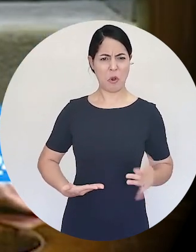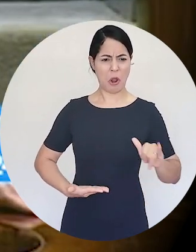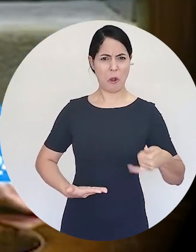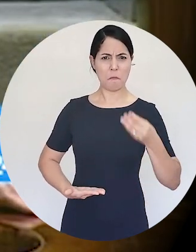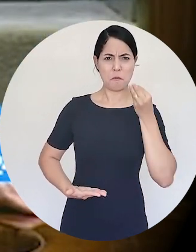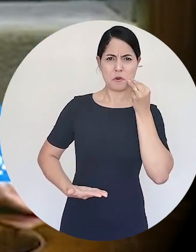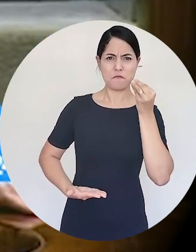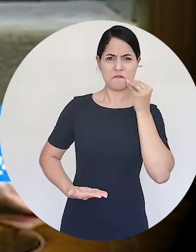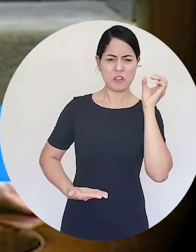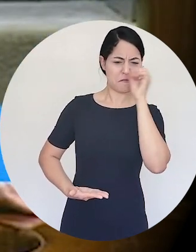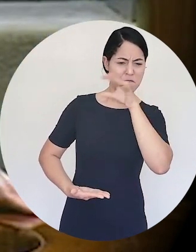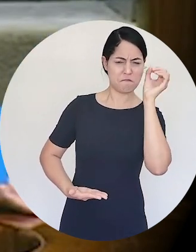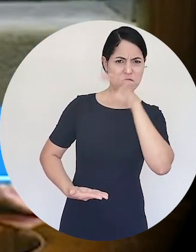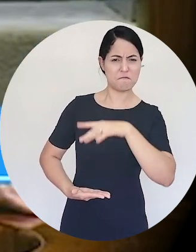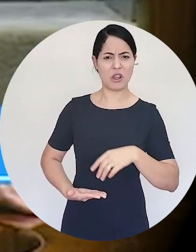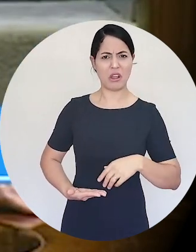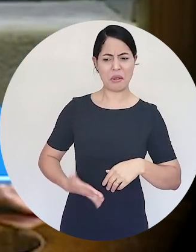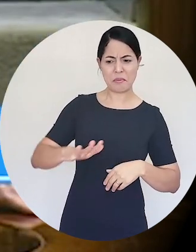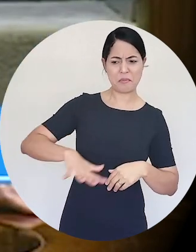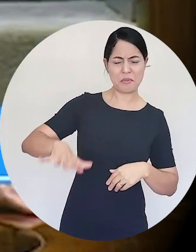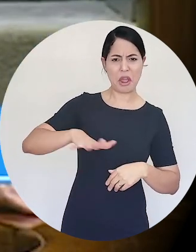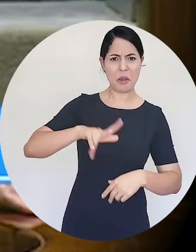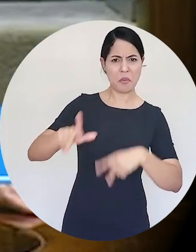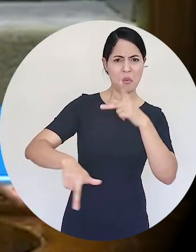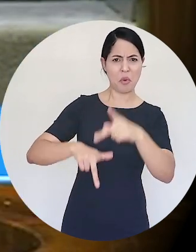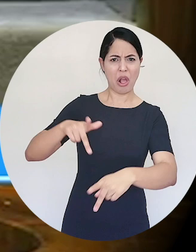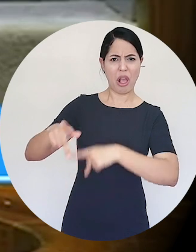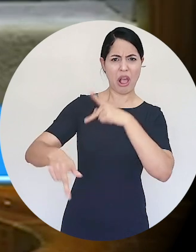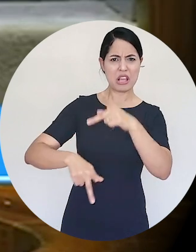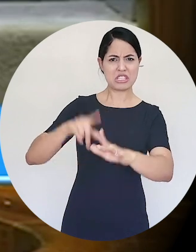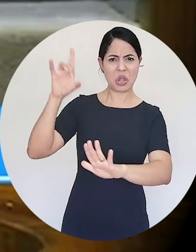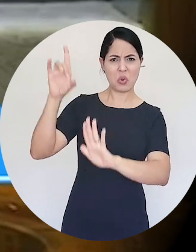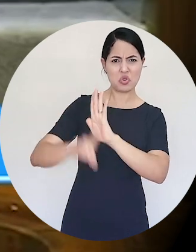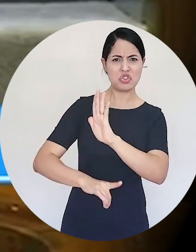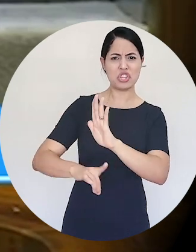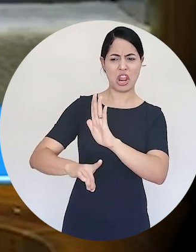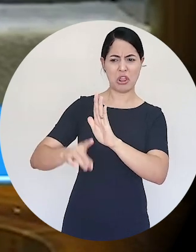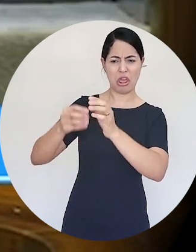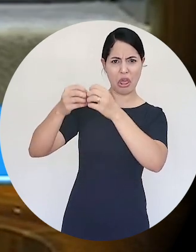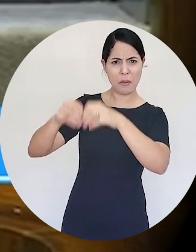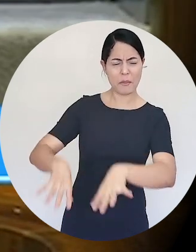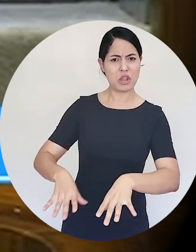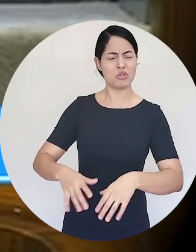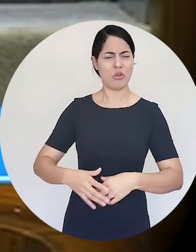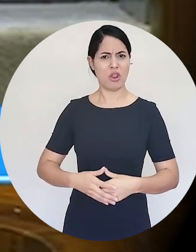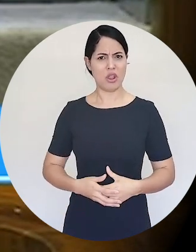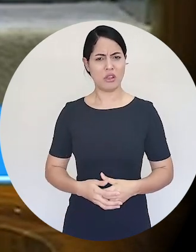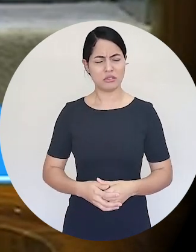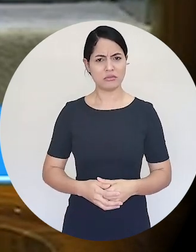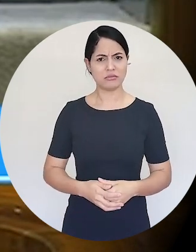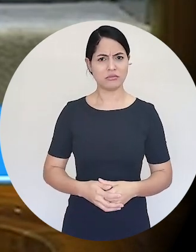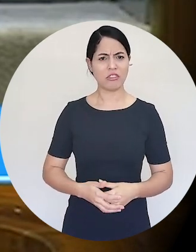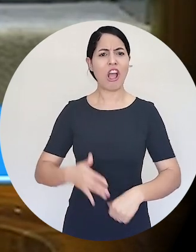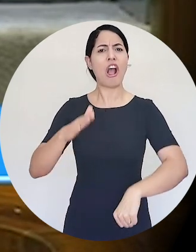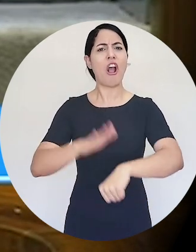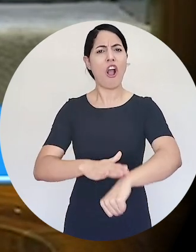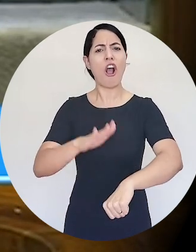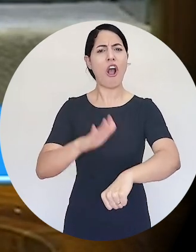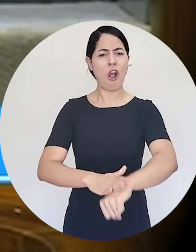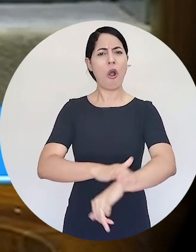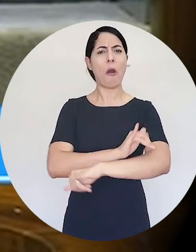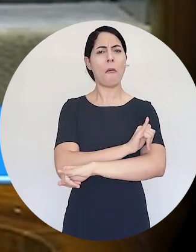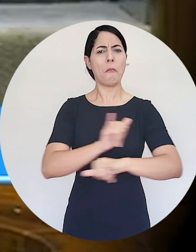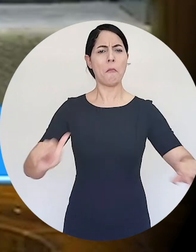prejudicar, solapar e, sobretudo, depreciar direitos de terceiros.